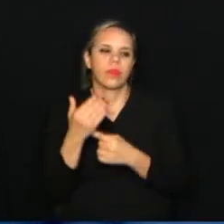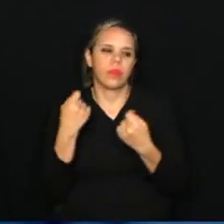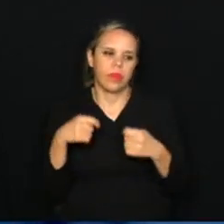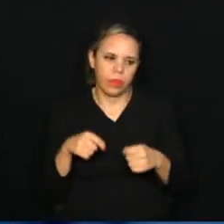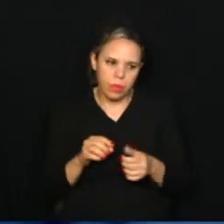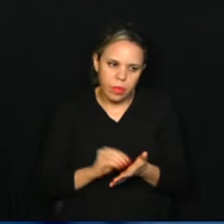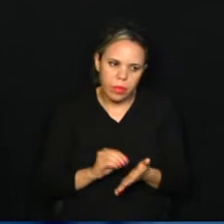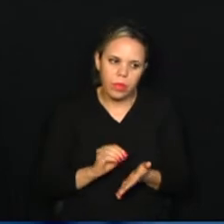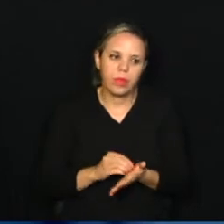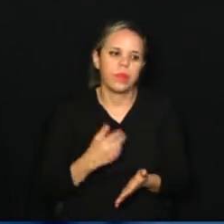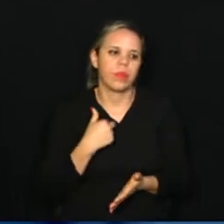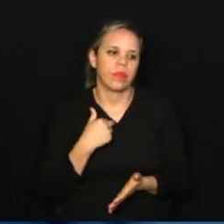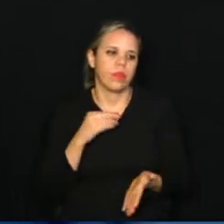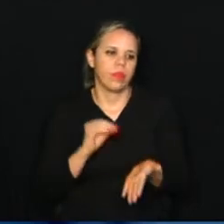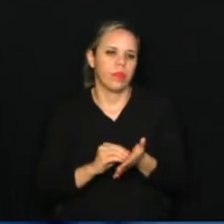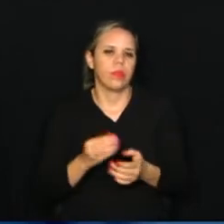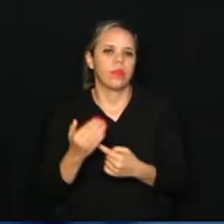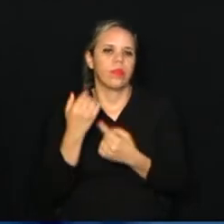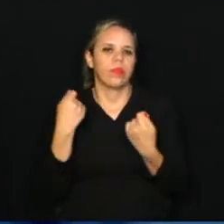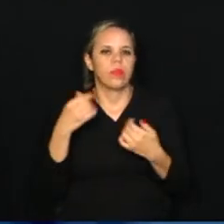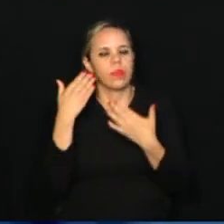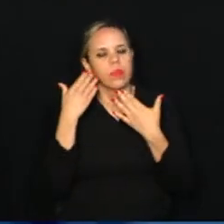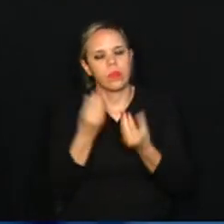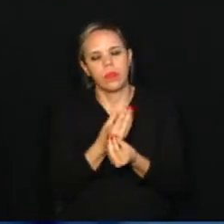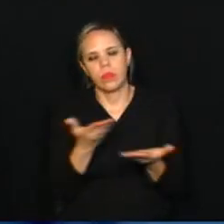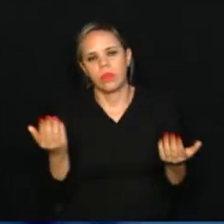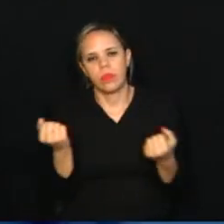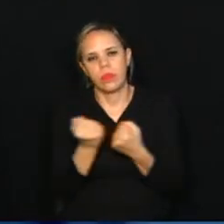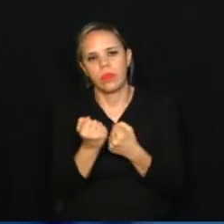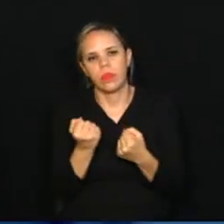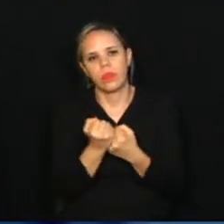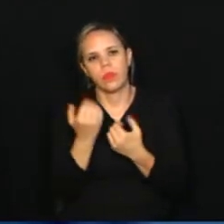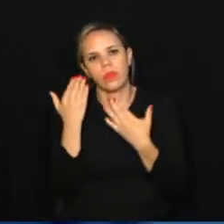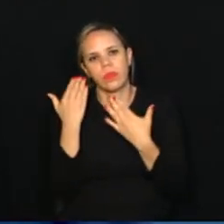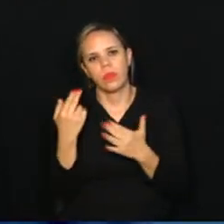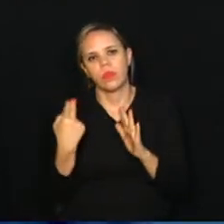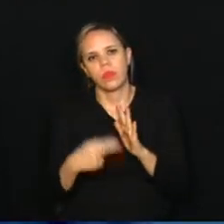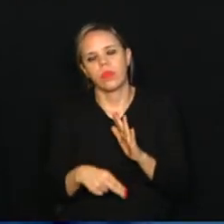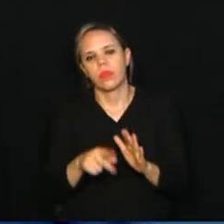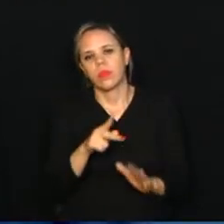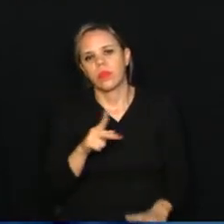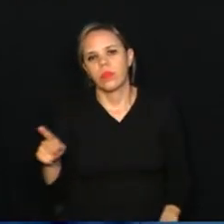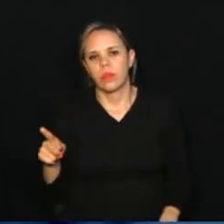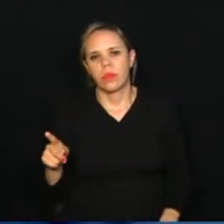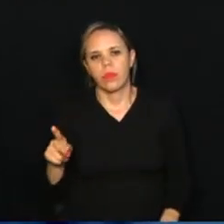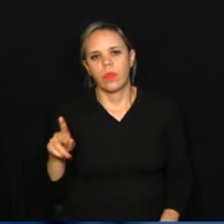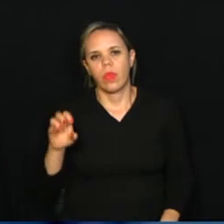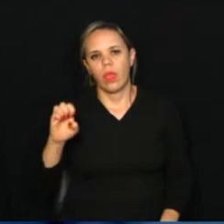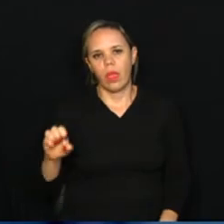o uso da tecnologia. Então, eu agradeço muito o apoio, agradeço em nome do presidente Eduardo Coelho a